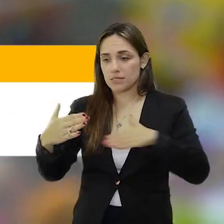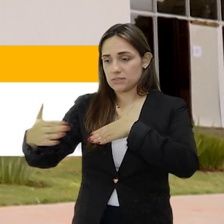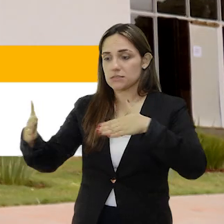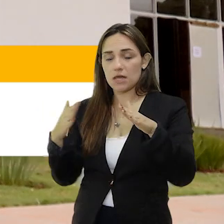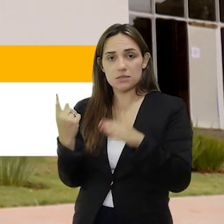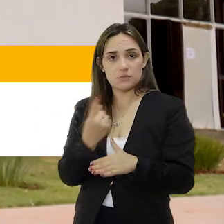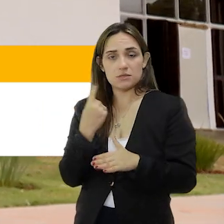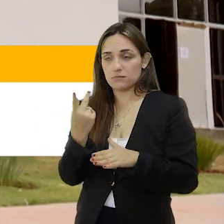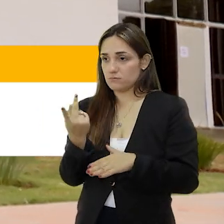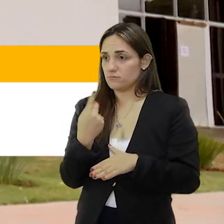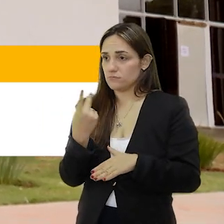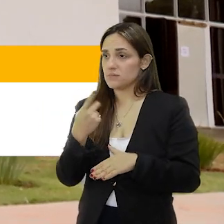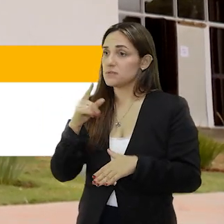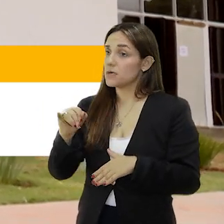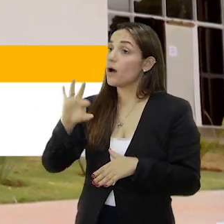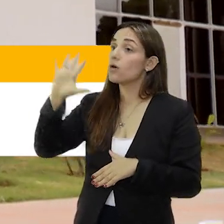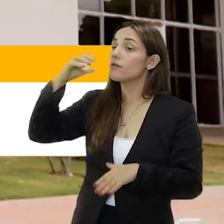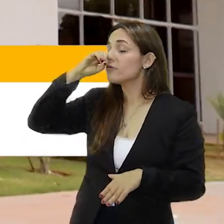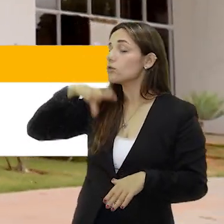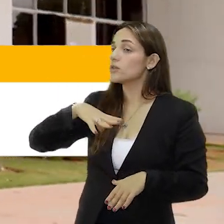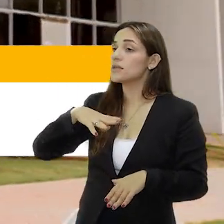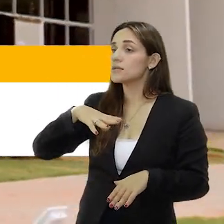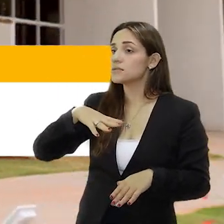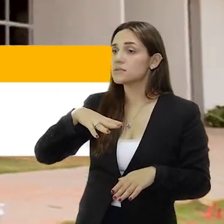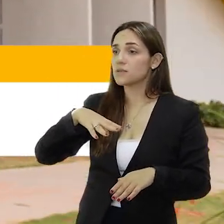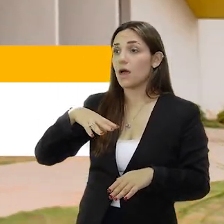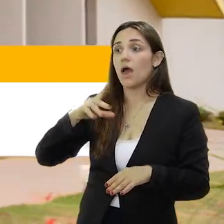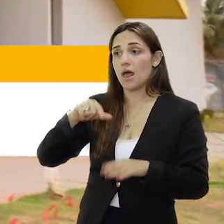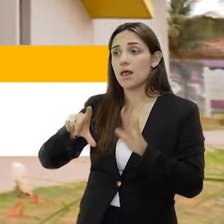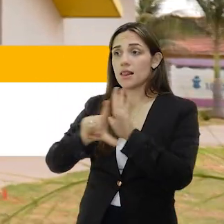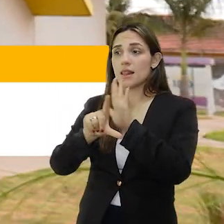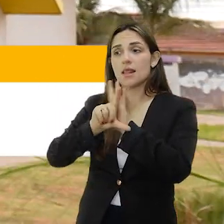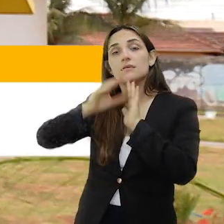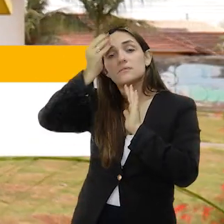separadas as ocorrências de violência doméstica abarcadas